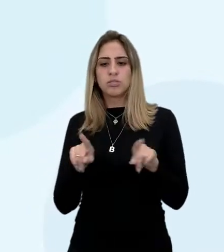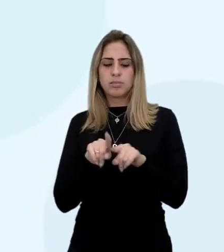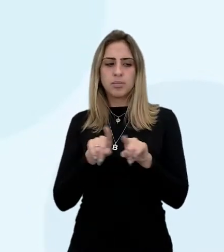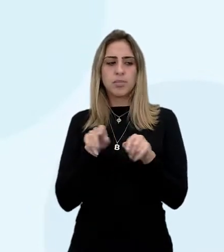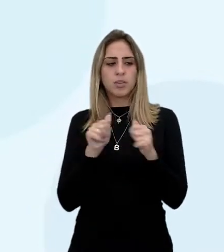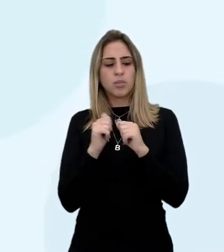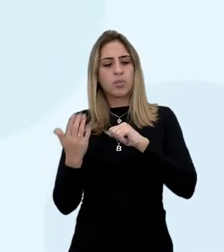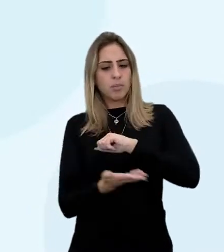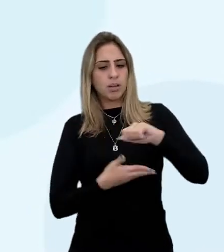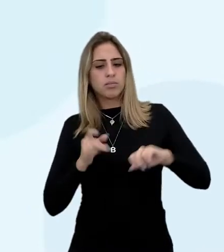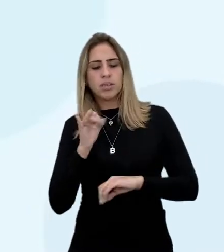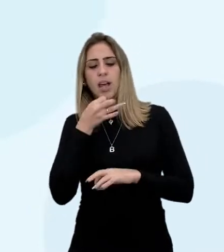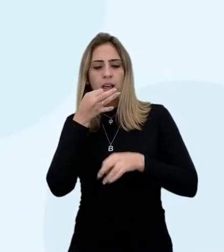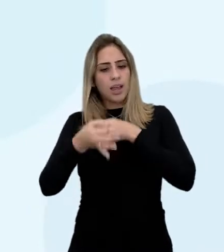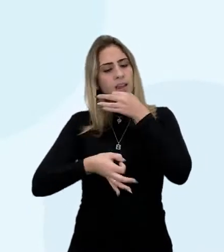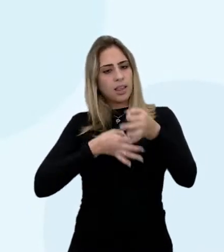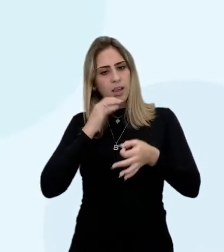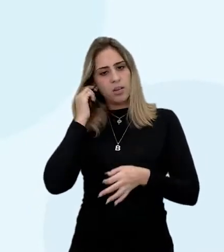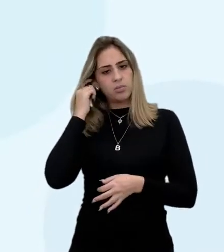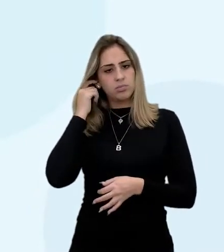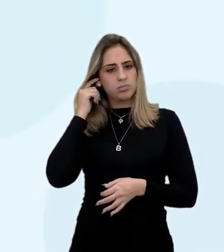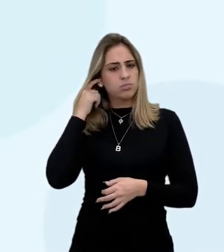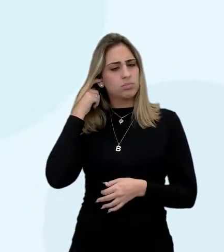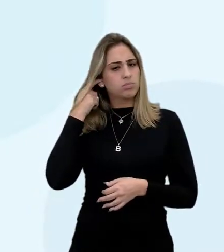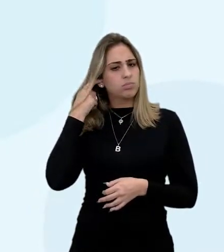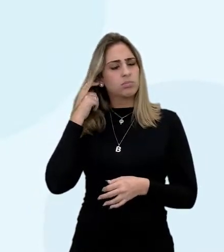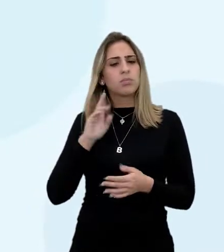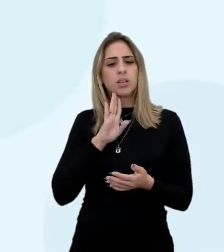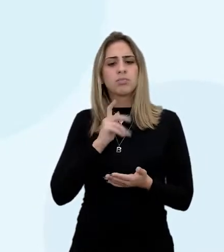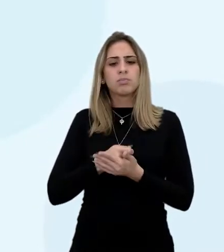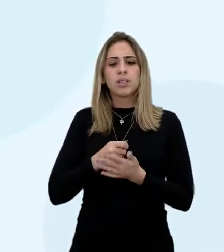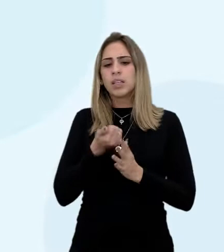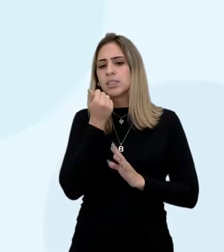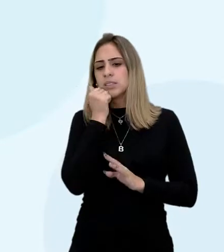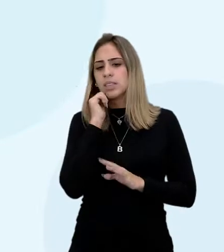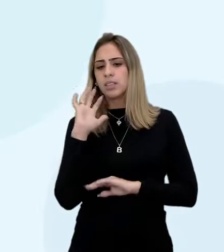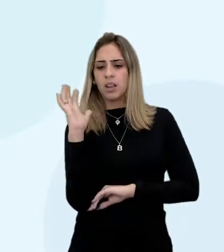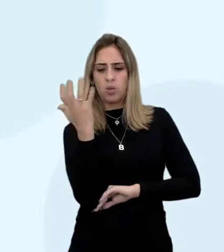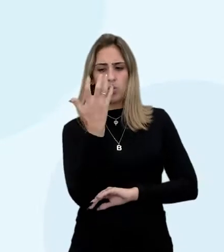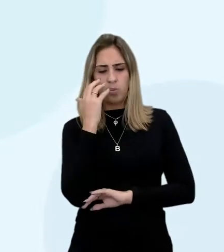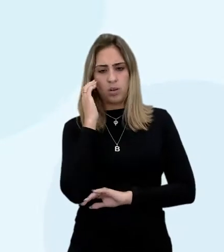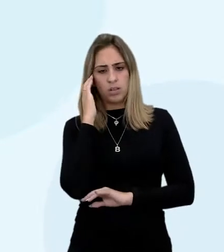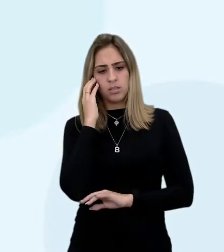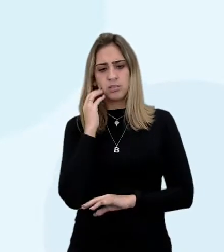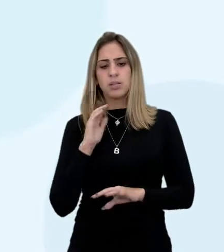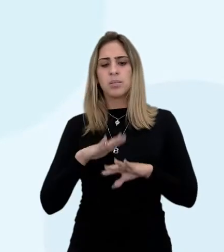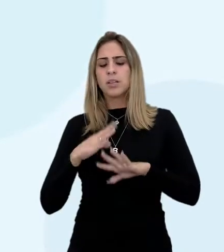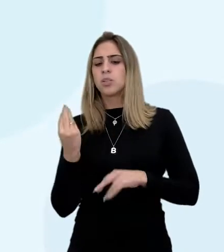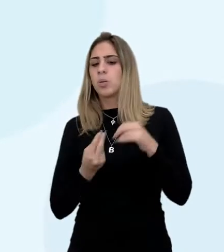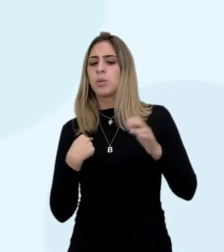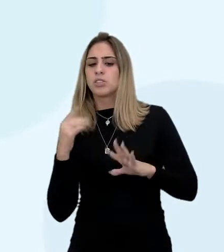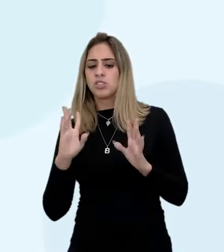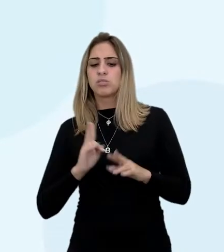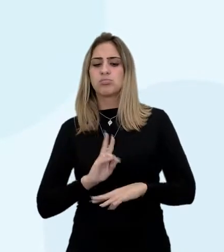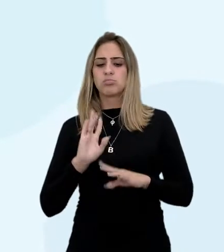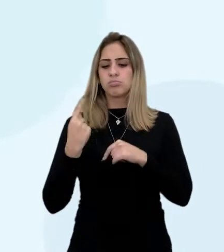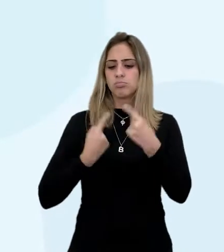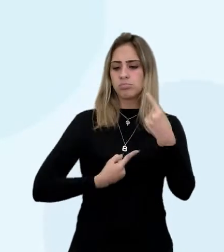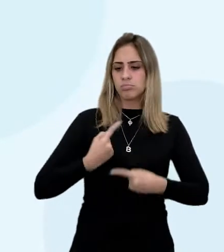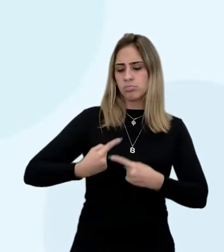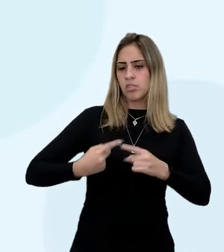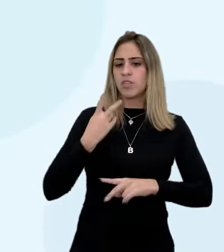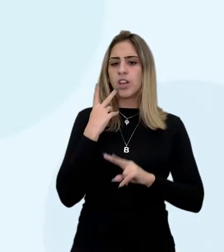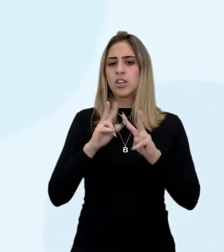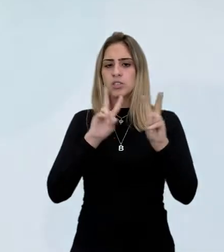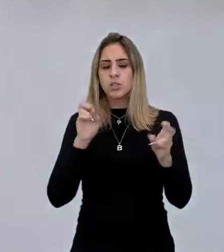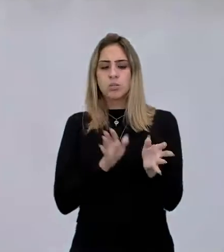base apenas em critérios mais rígidos das ciências da natureza, né? Mas, como a gente mesmo discutiu, quando a gente fala